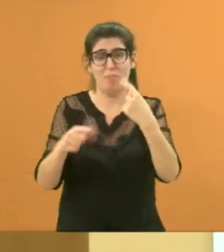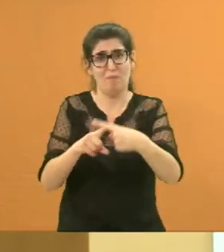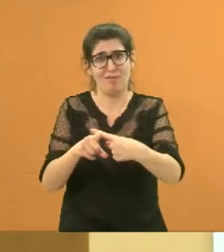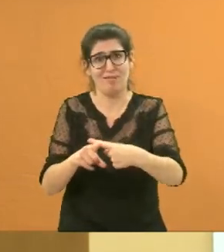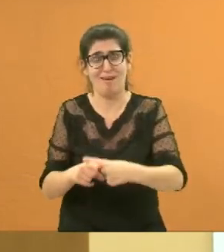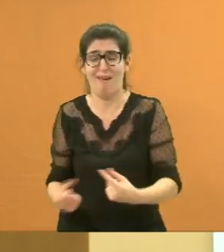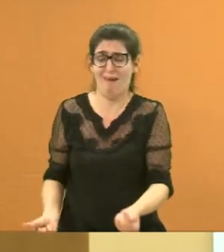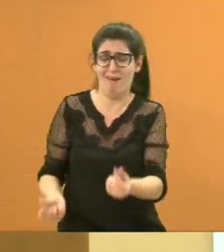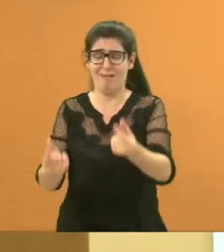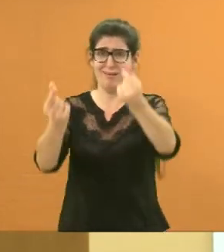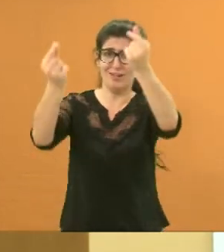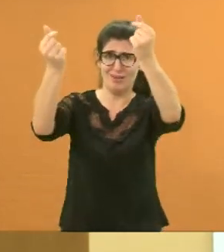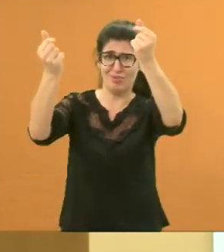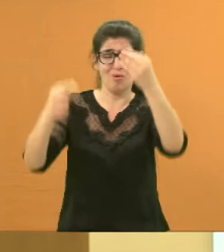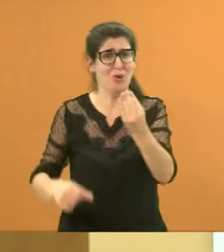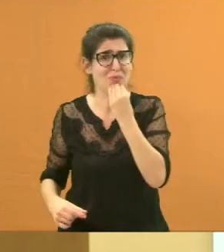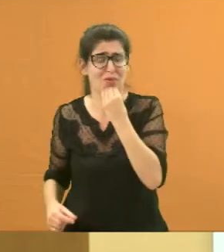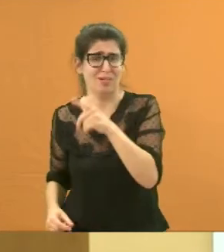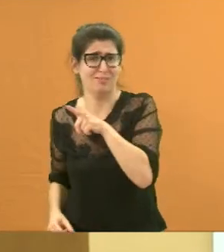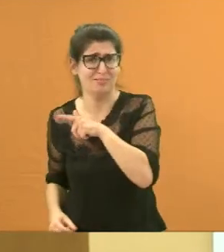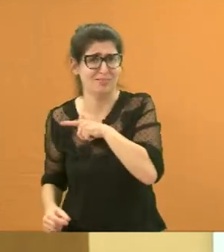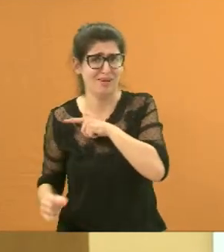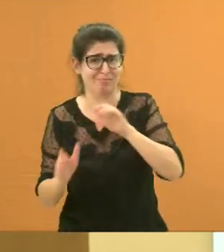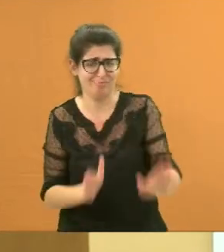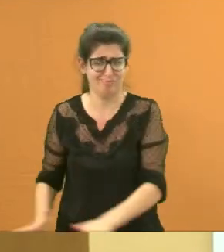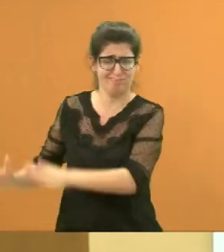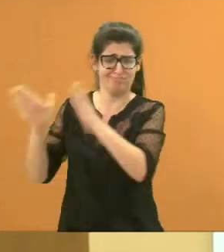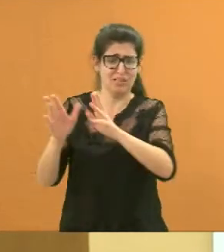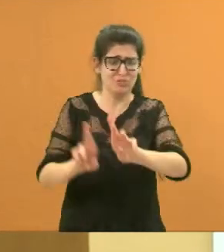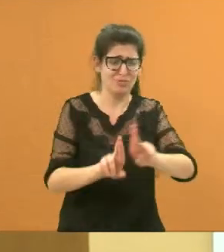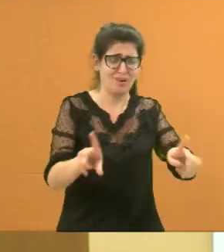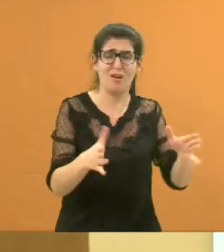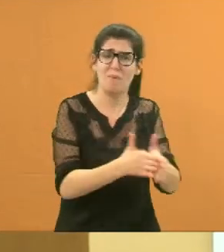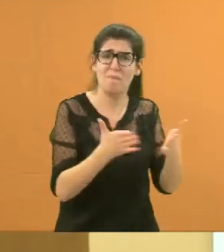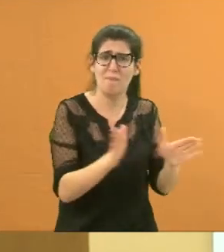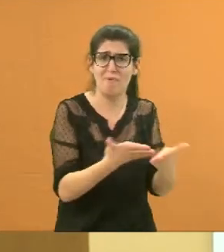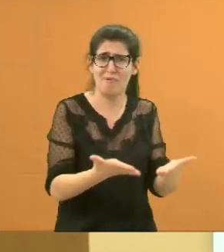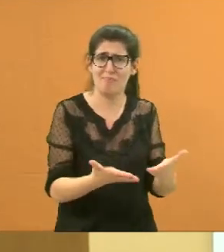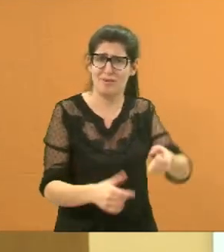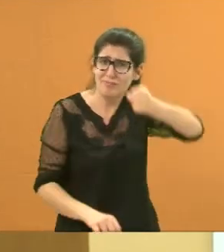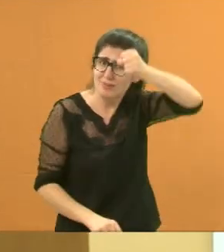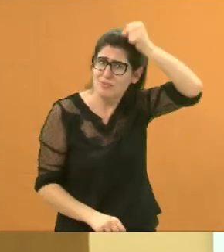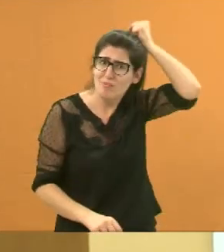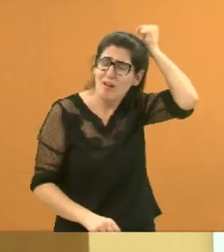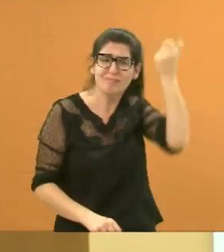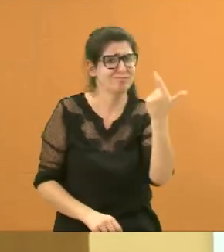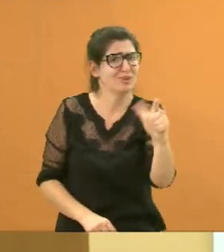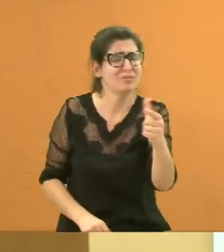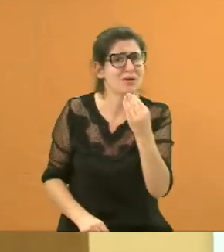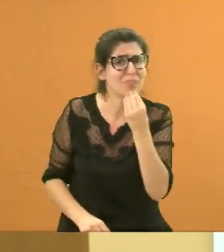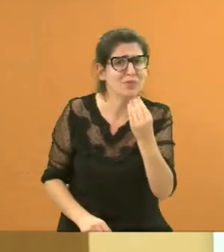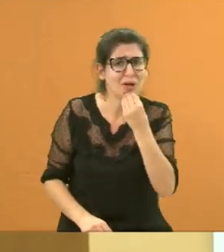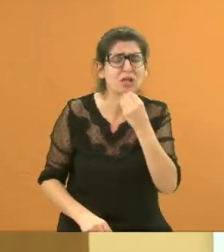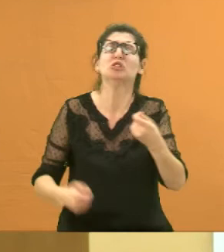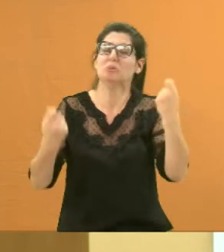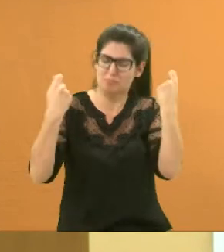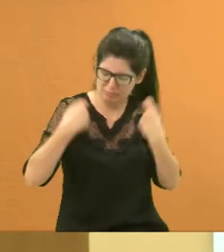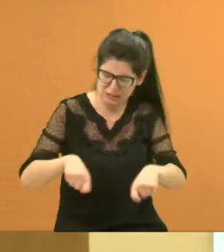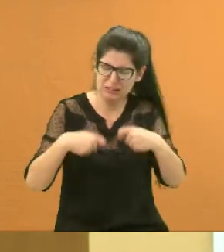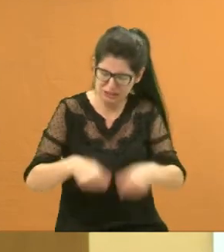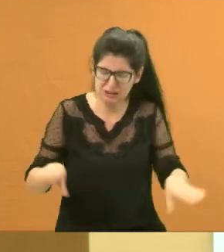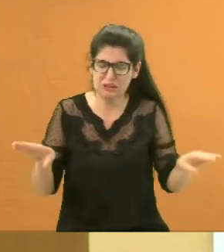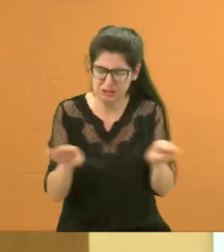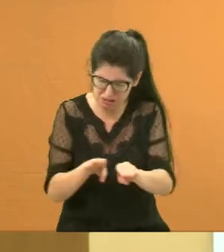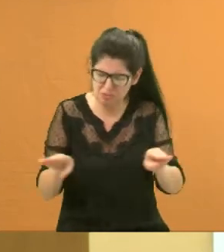nós precisamos melhorar a escola pública, não é o contrário. Mas enquanto isso não acontece, nós temos que dar oportunidade sim. Nós